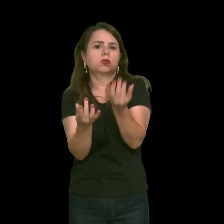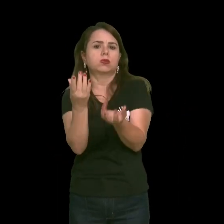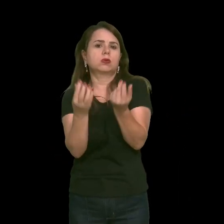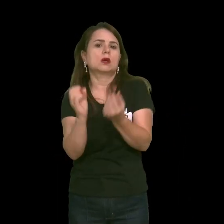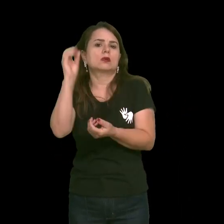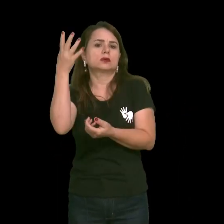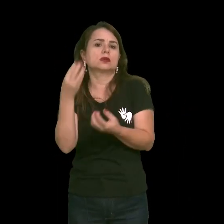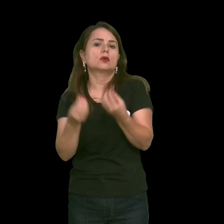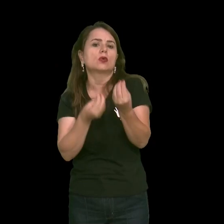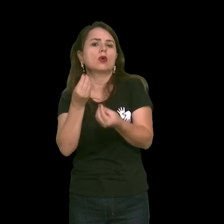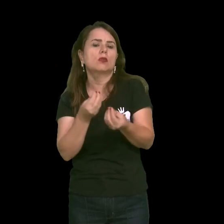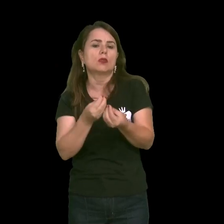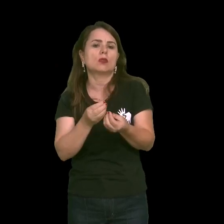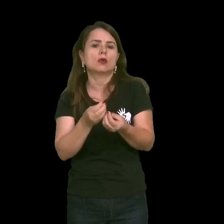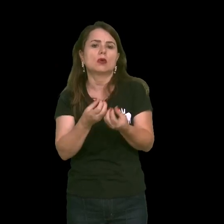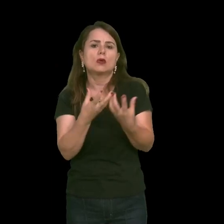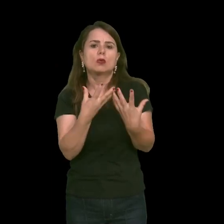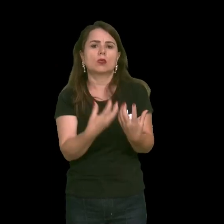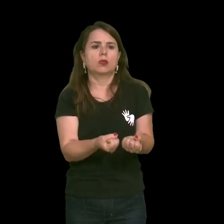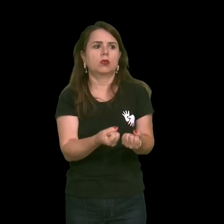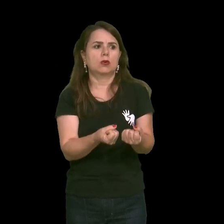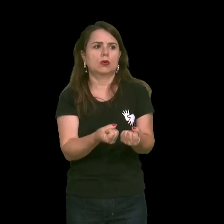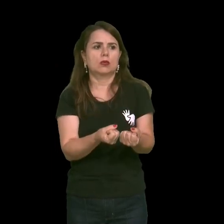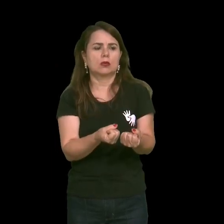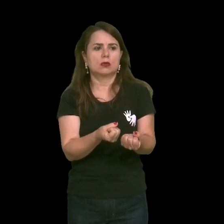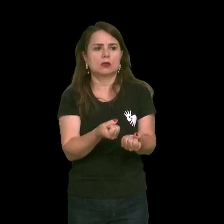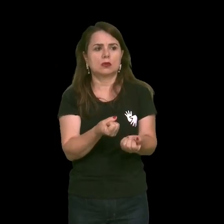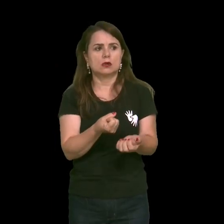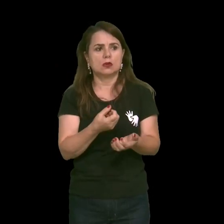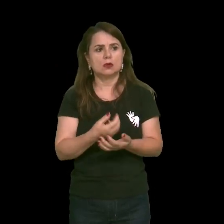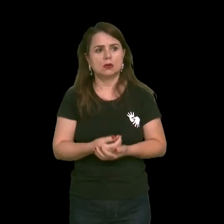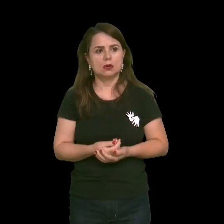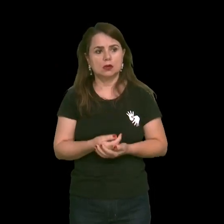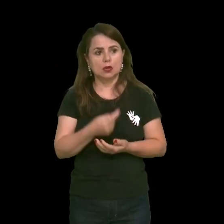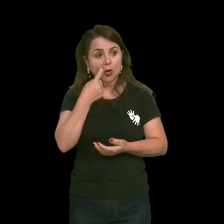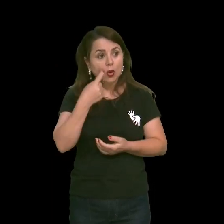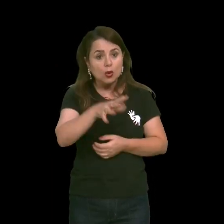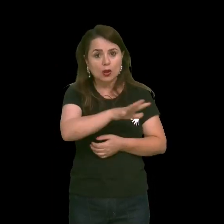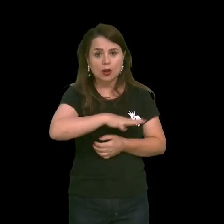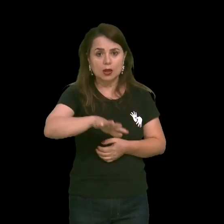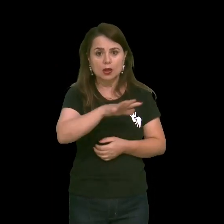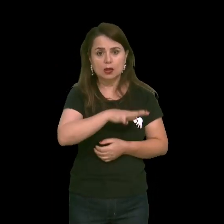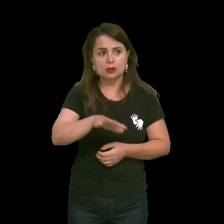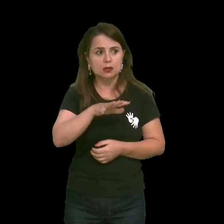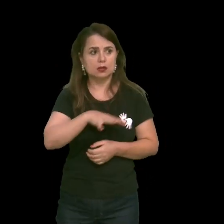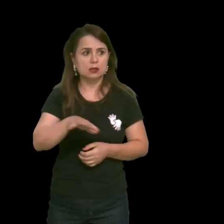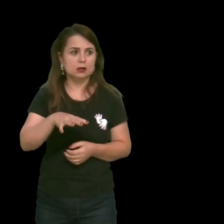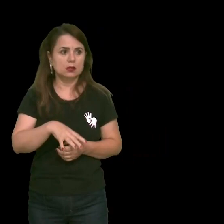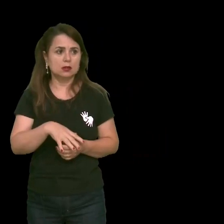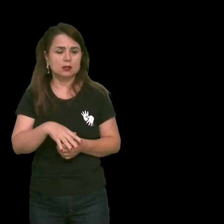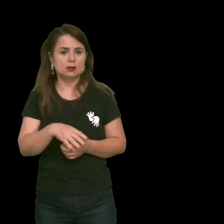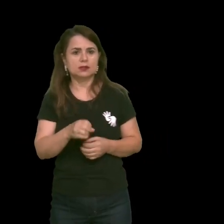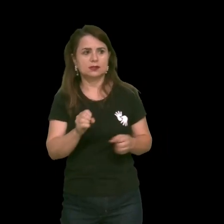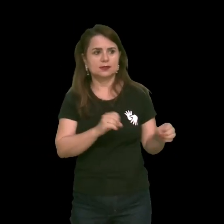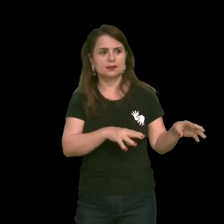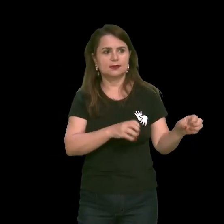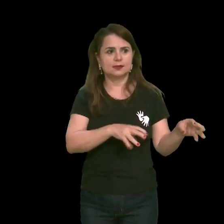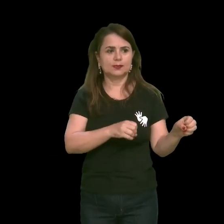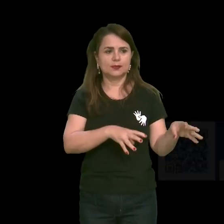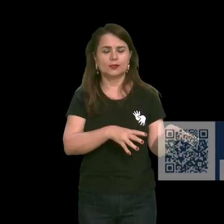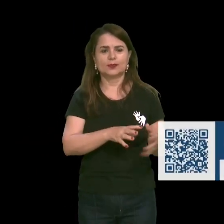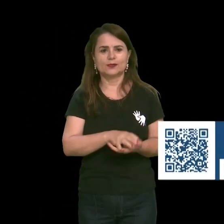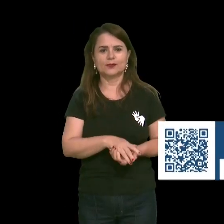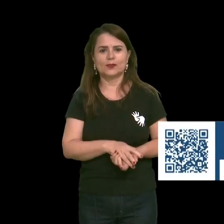a caixa não tem nada ali ó Olha a área da Educação da nossa cidade próxima foto